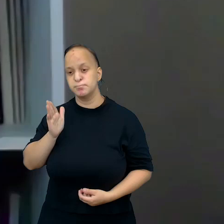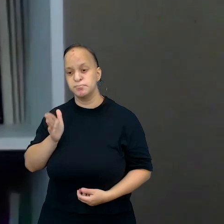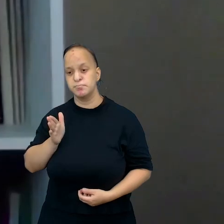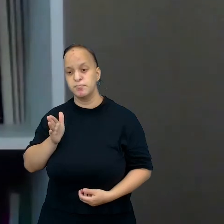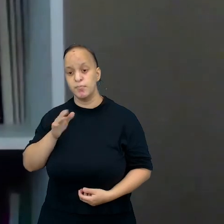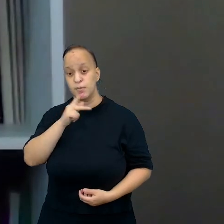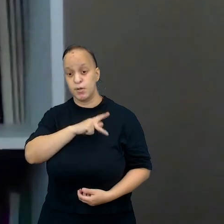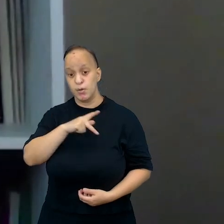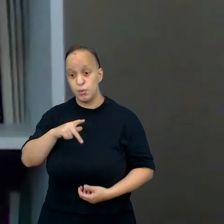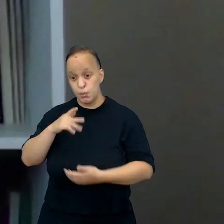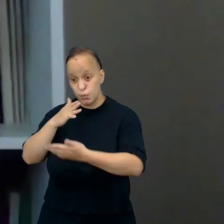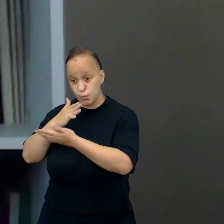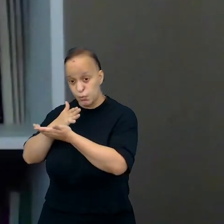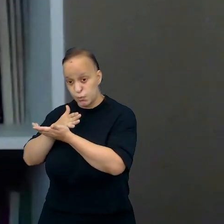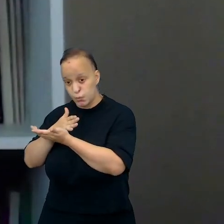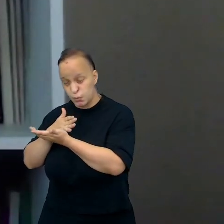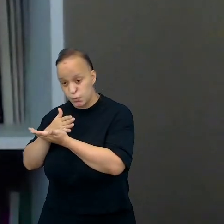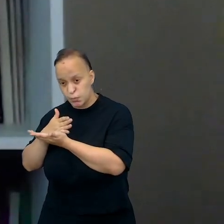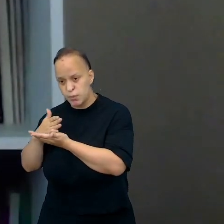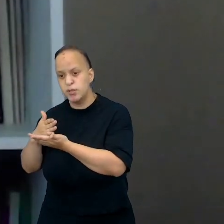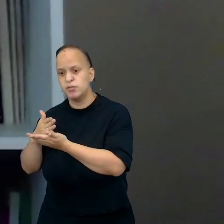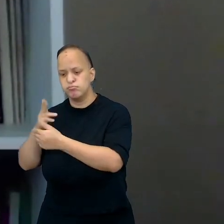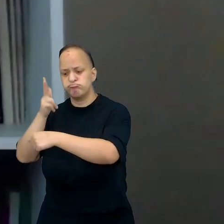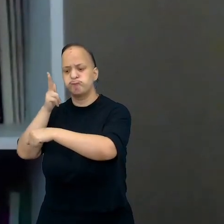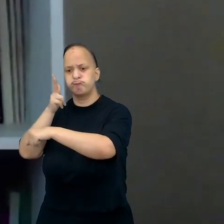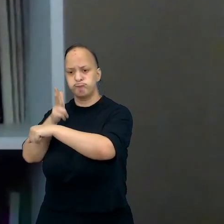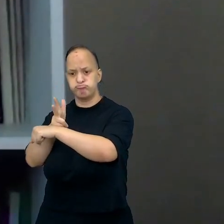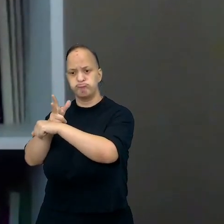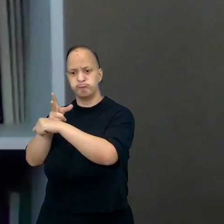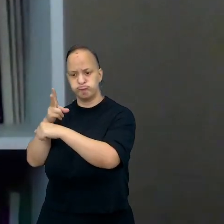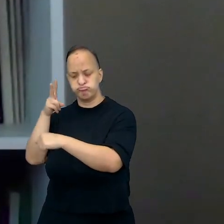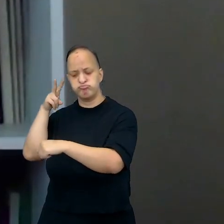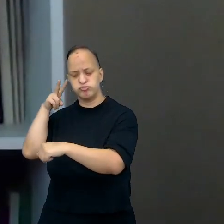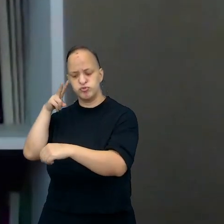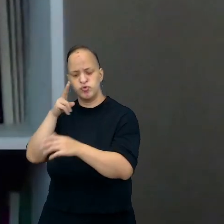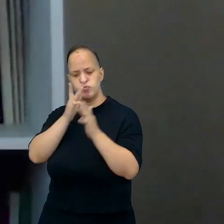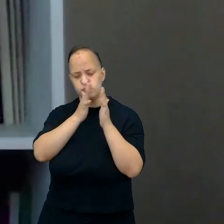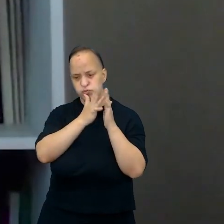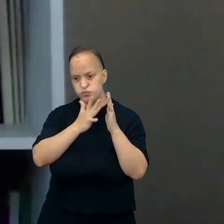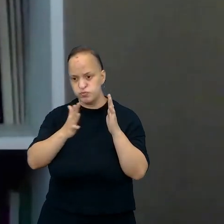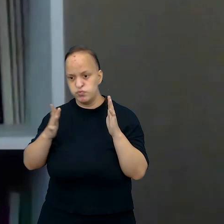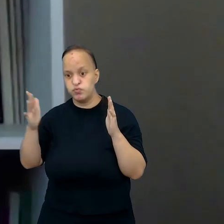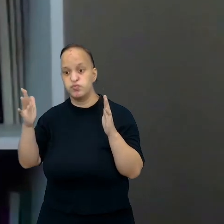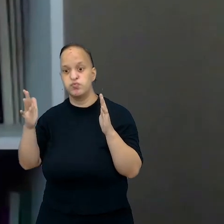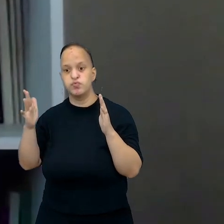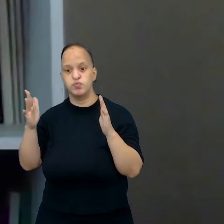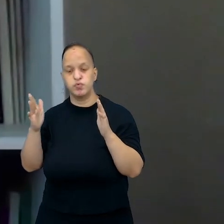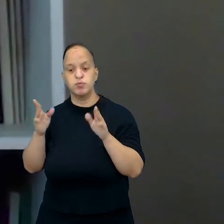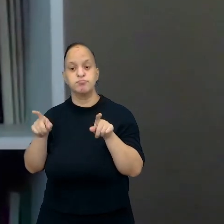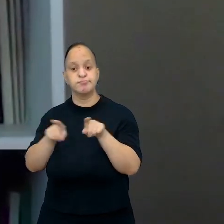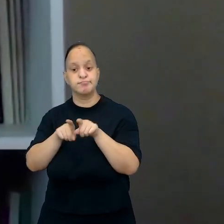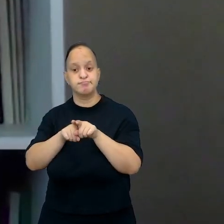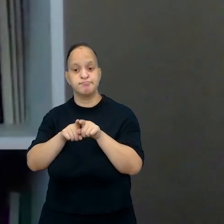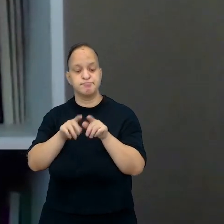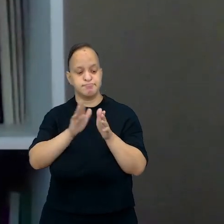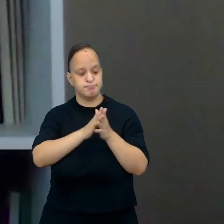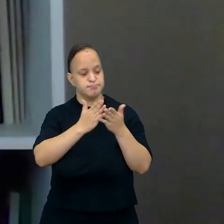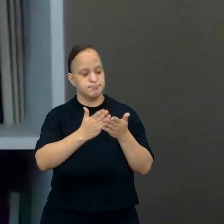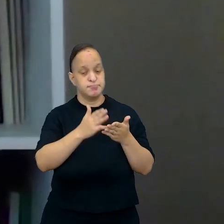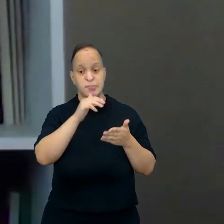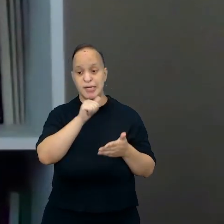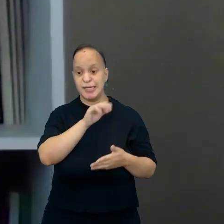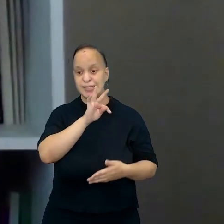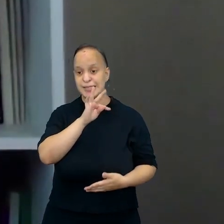ingressando estão utilizando os nossos vídeos e também o caderno do Aprender Sempre. Então, isso nos deixa bem felizes, tá